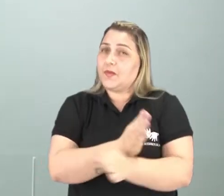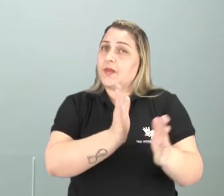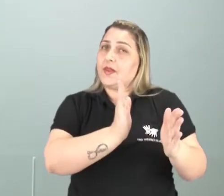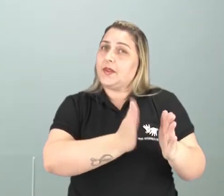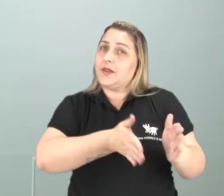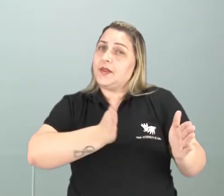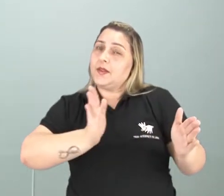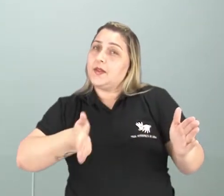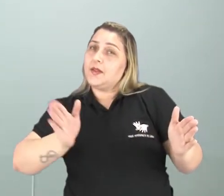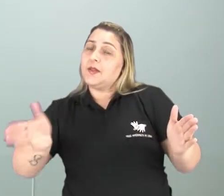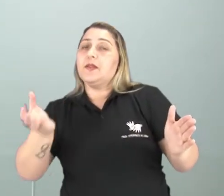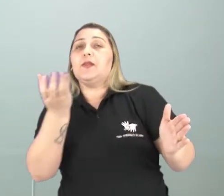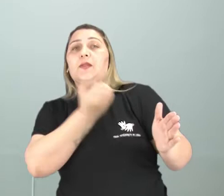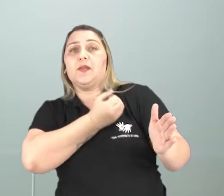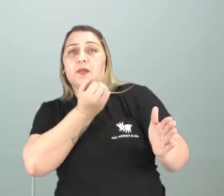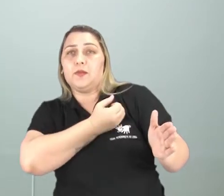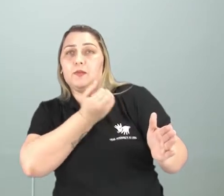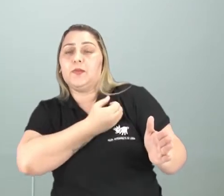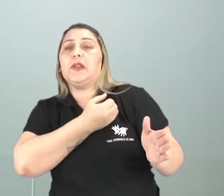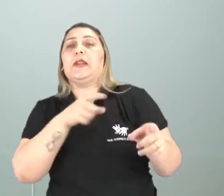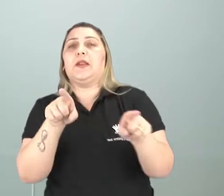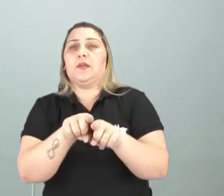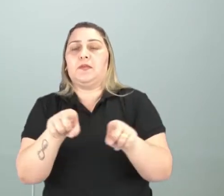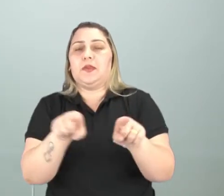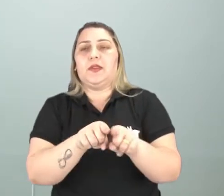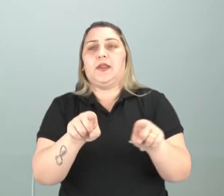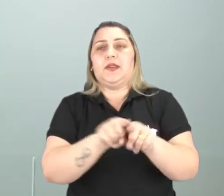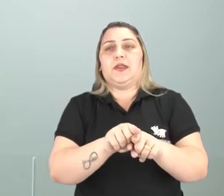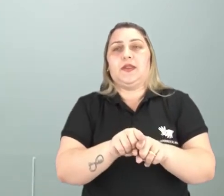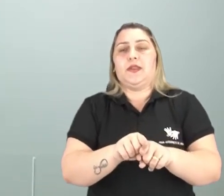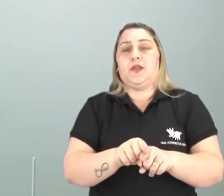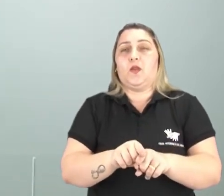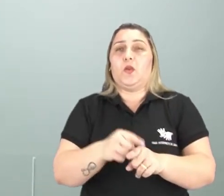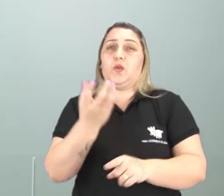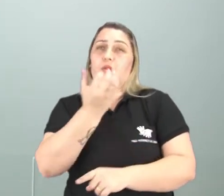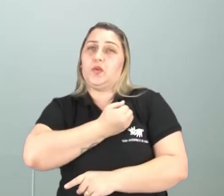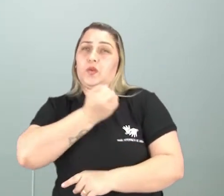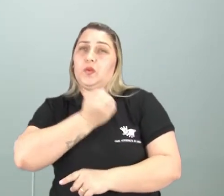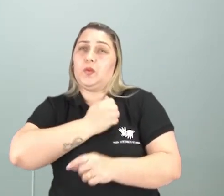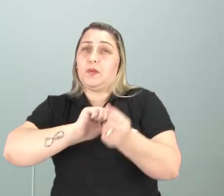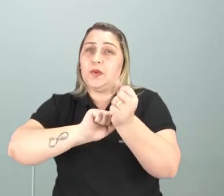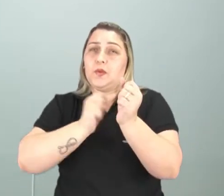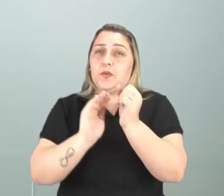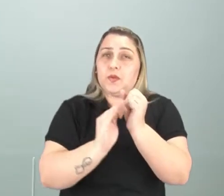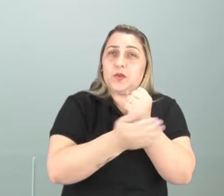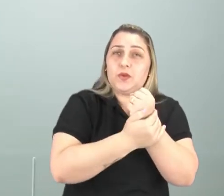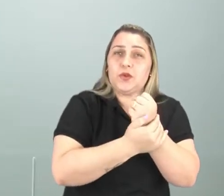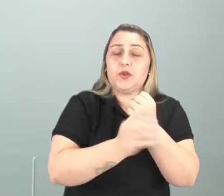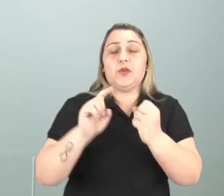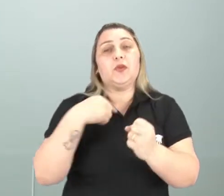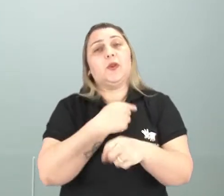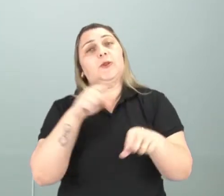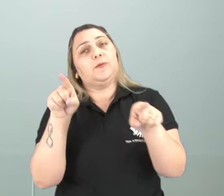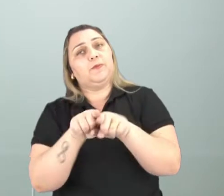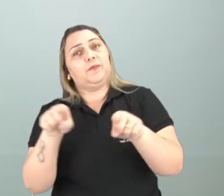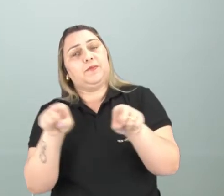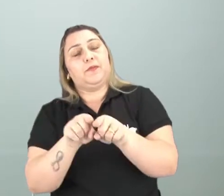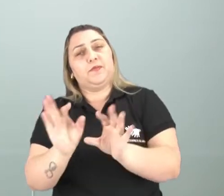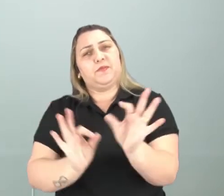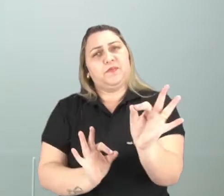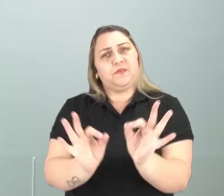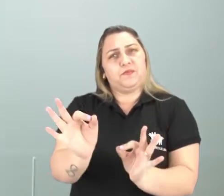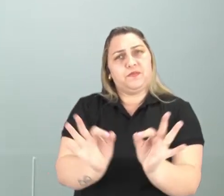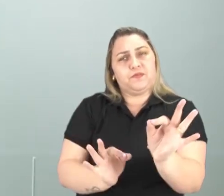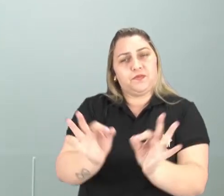completamos uma sequência numérica também descobrindo os números secreto é nós também